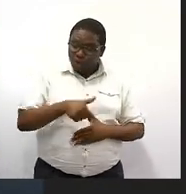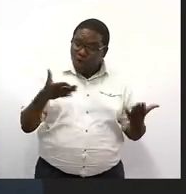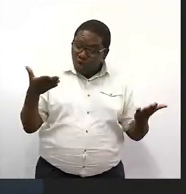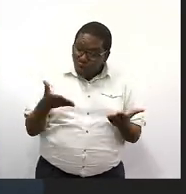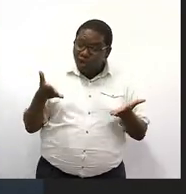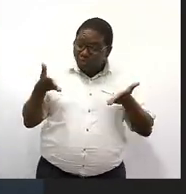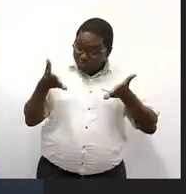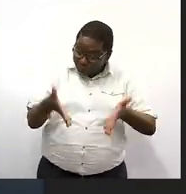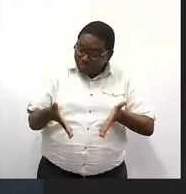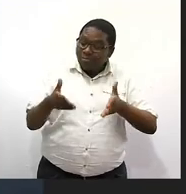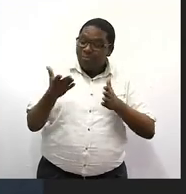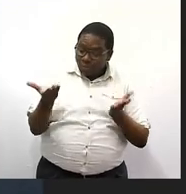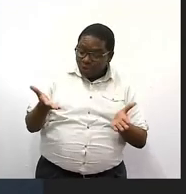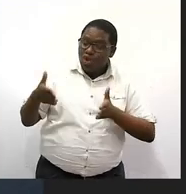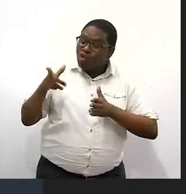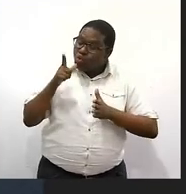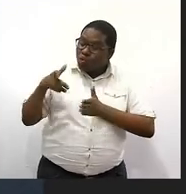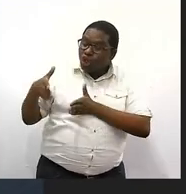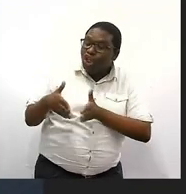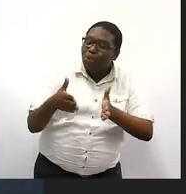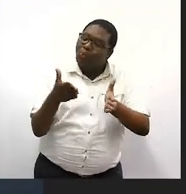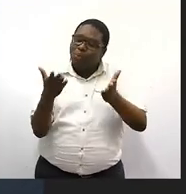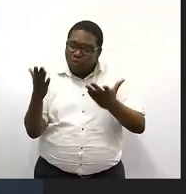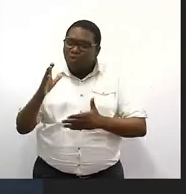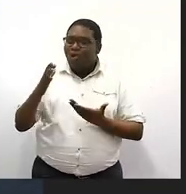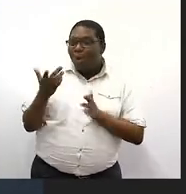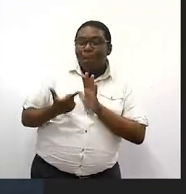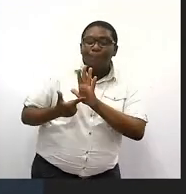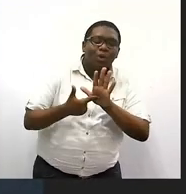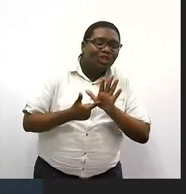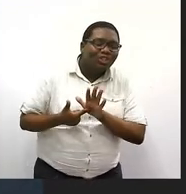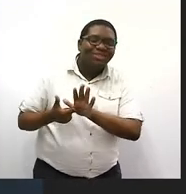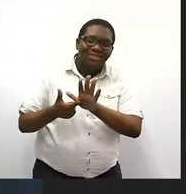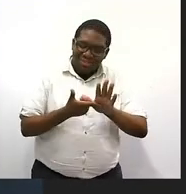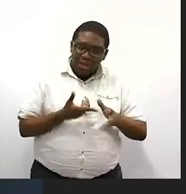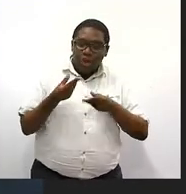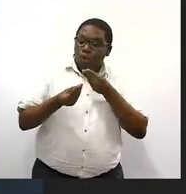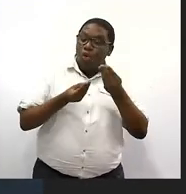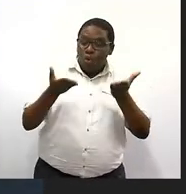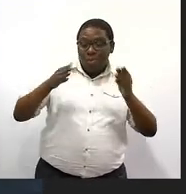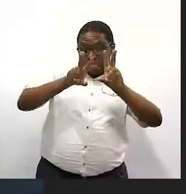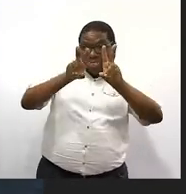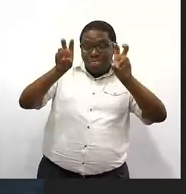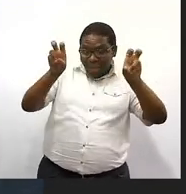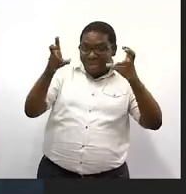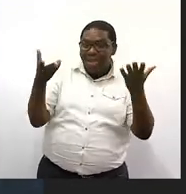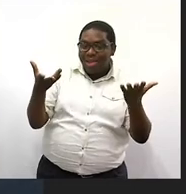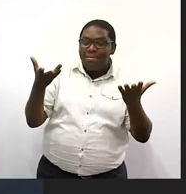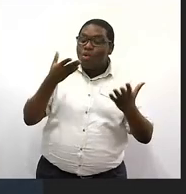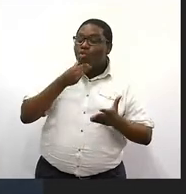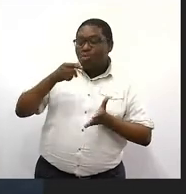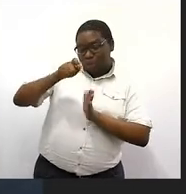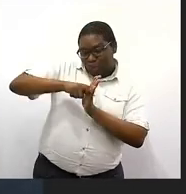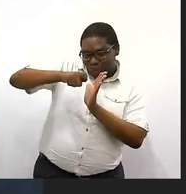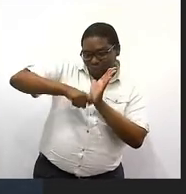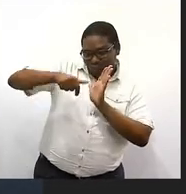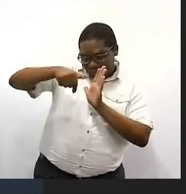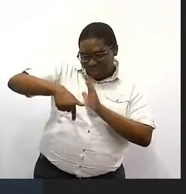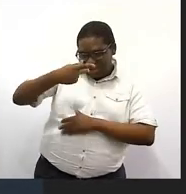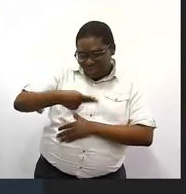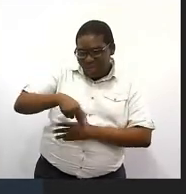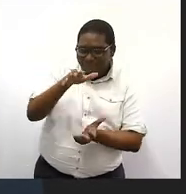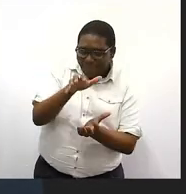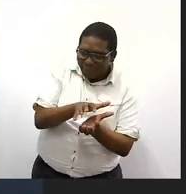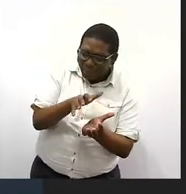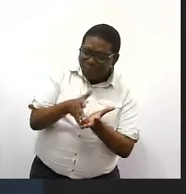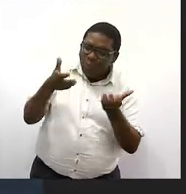Rio Capibaribe, para mostrar exatamente como esse escritor João Cabral de Melo Neto, como esse escritor pernambucano, ele trata a